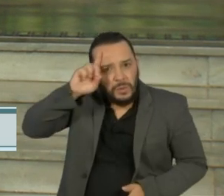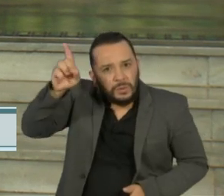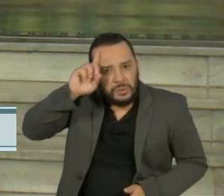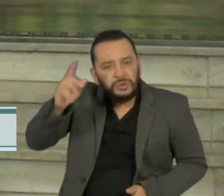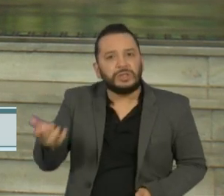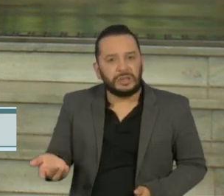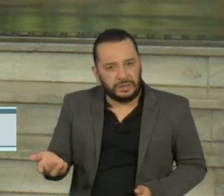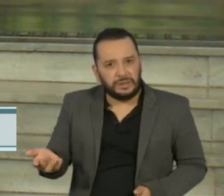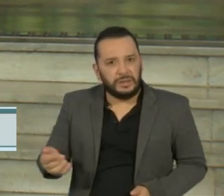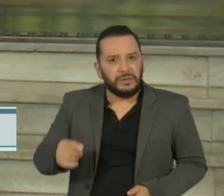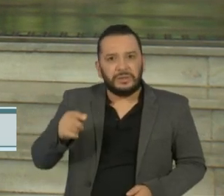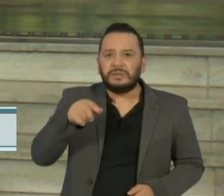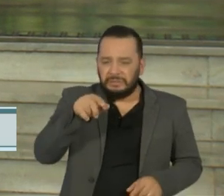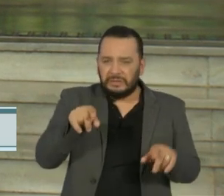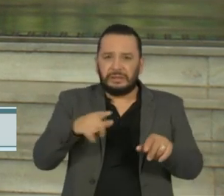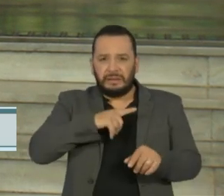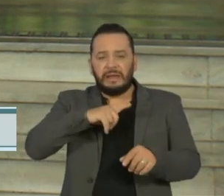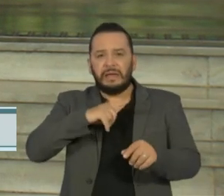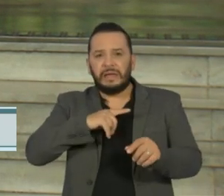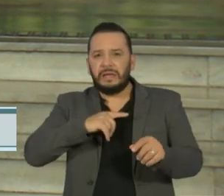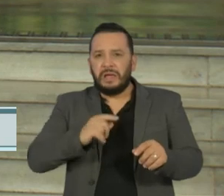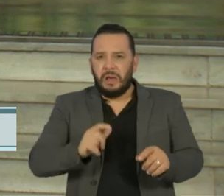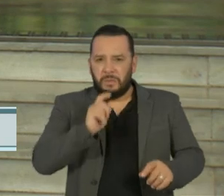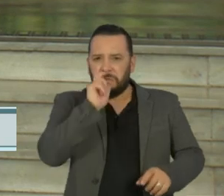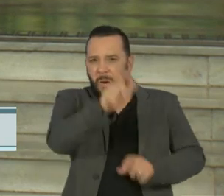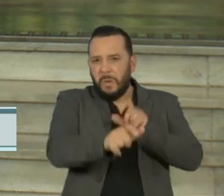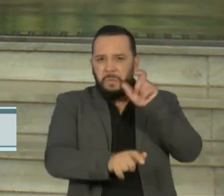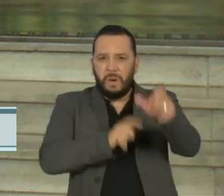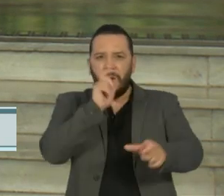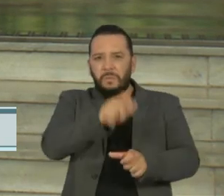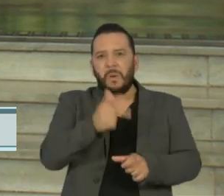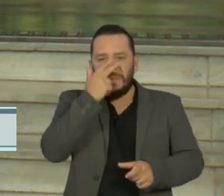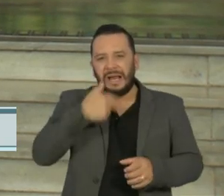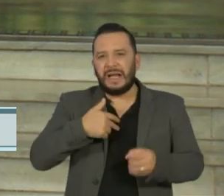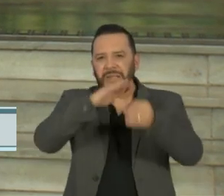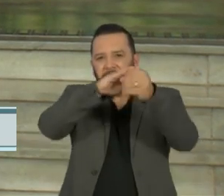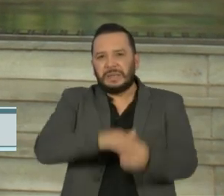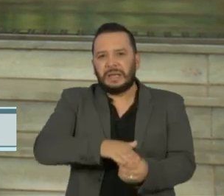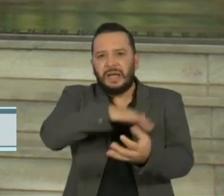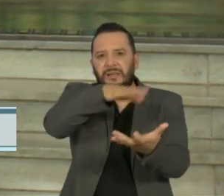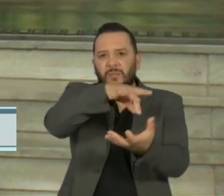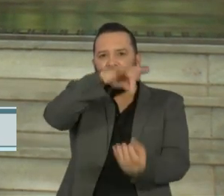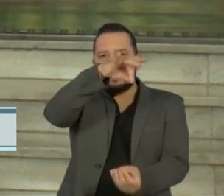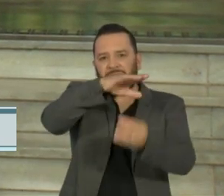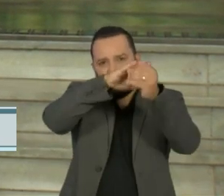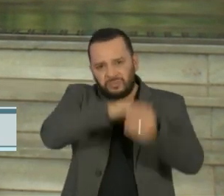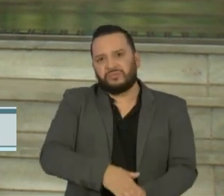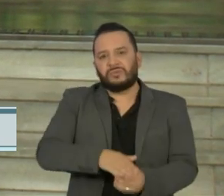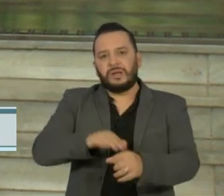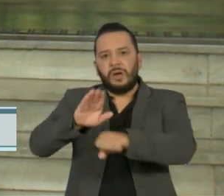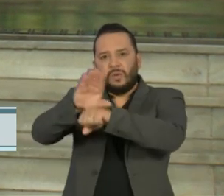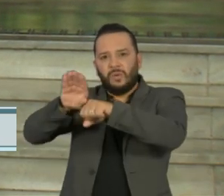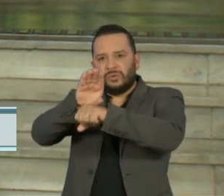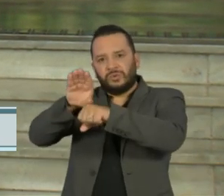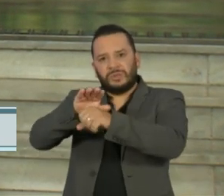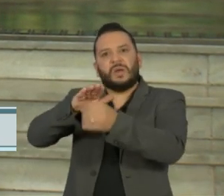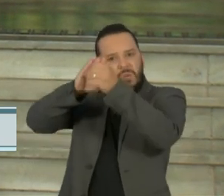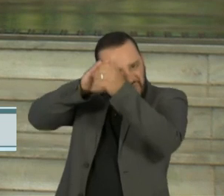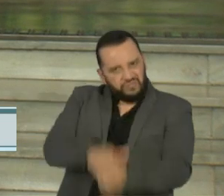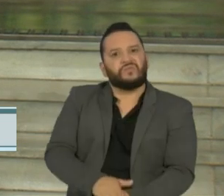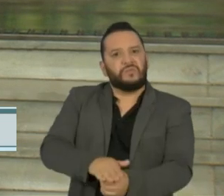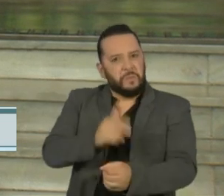agressões gratuitas, agressões à democracia, agressões à Constituição, agressões às